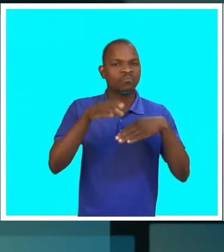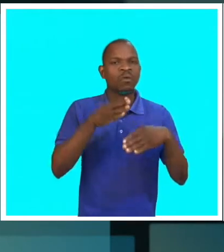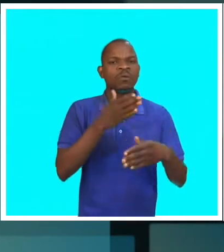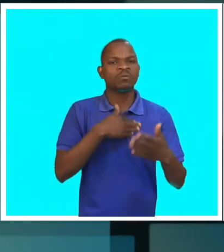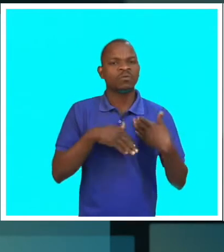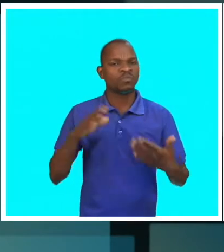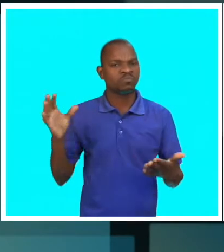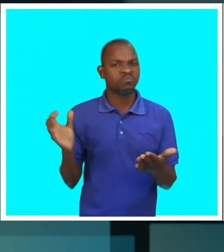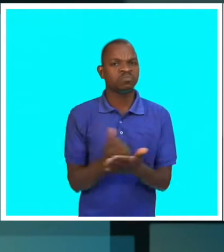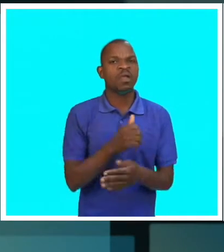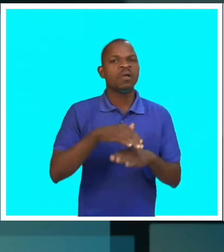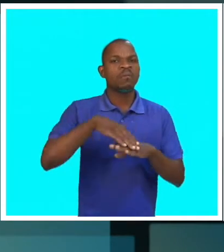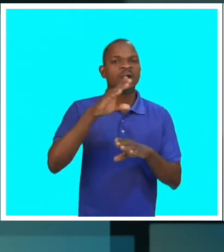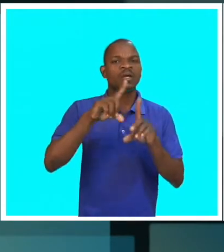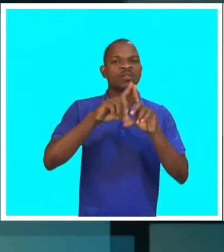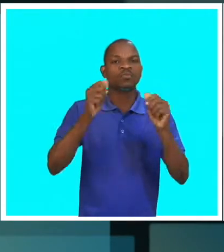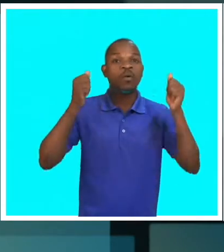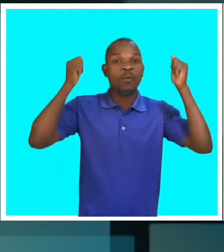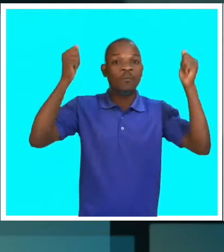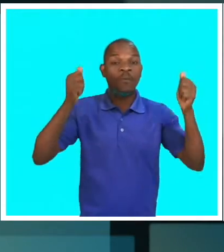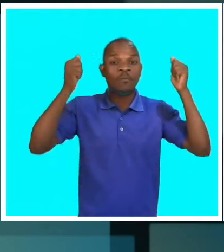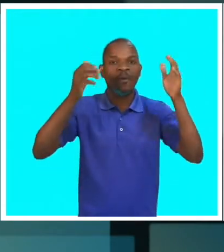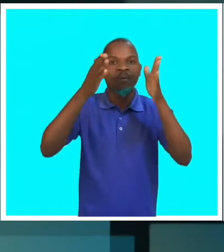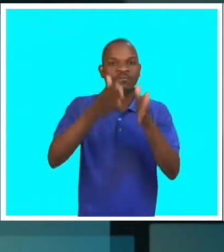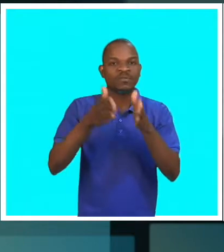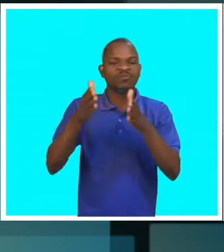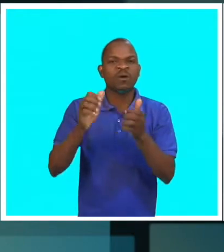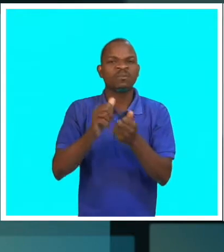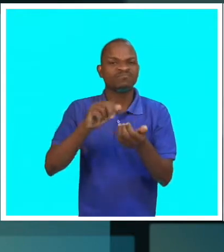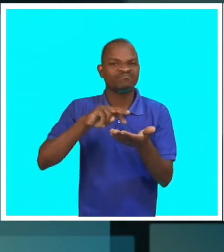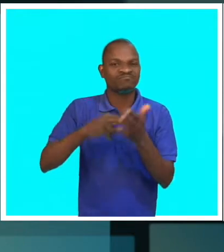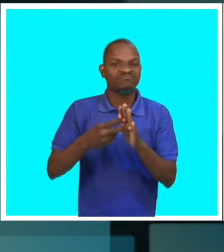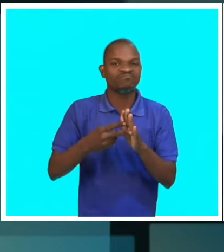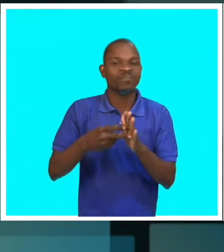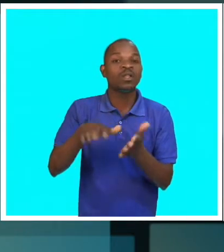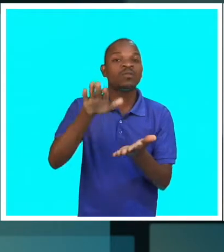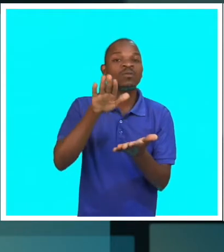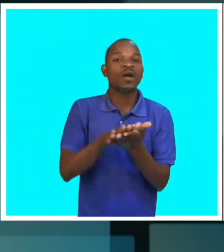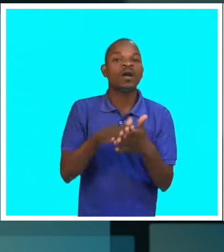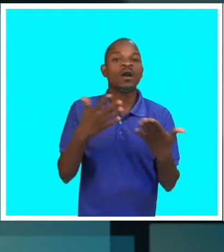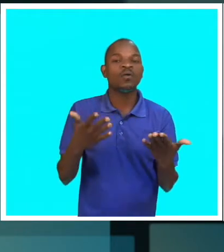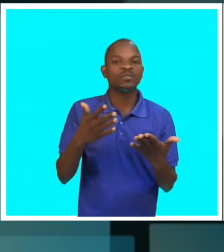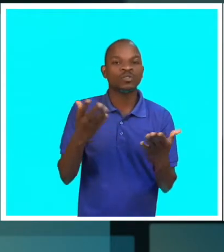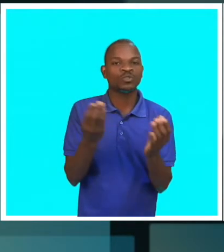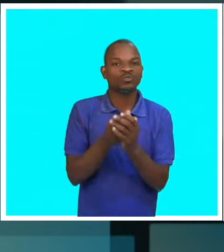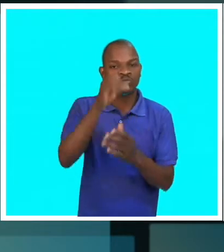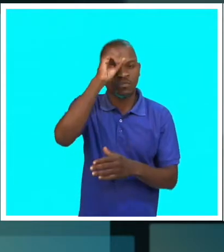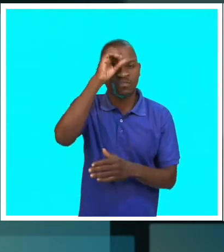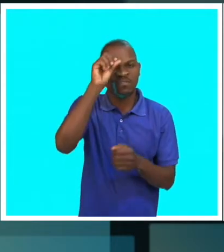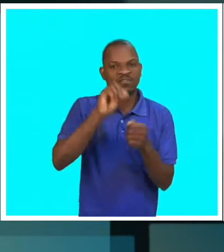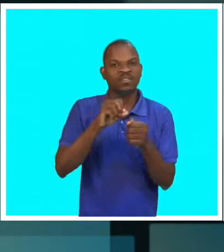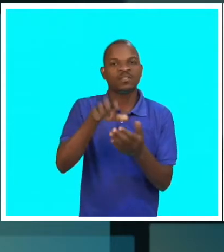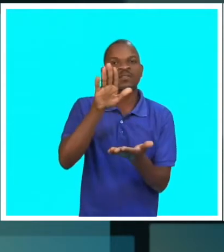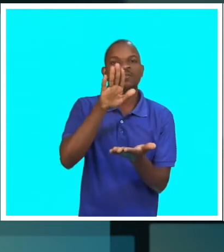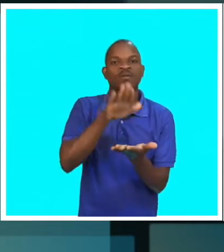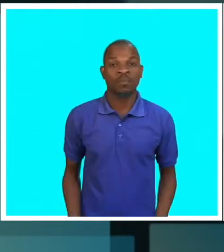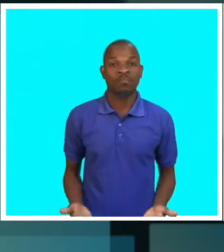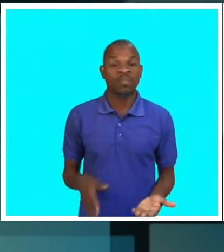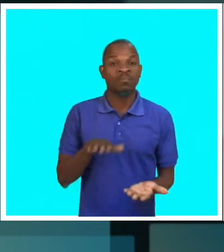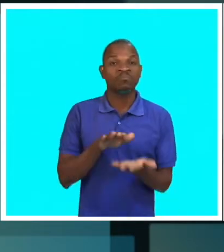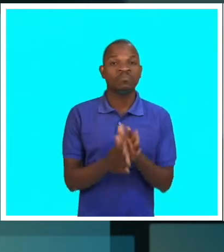proveito do 12º jogador. Para o efeito, planeia marcar o jogo com os sul-africanos para a cidade da